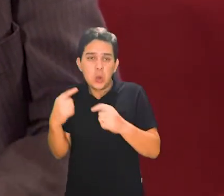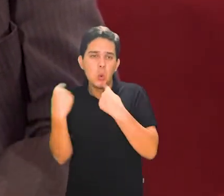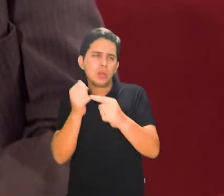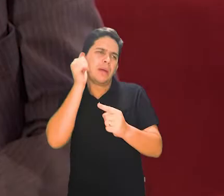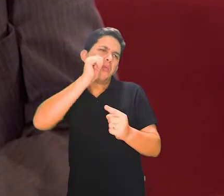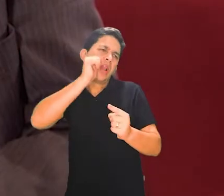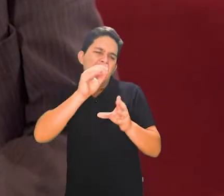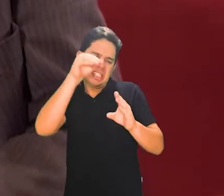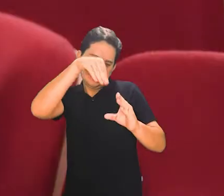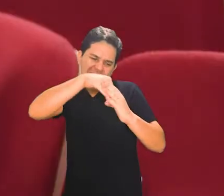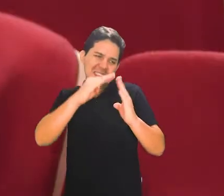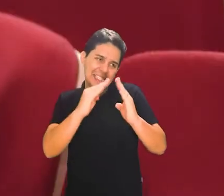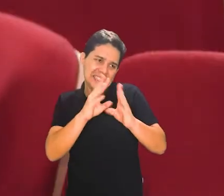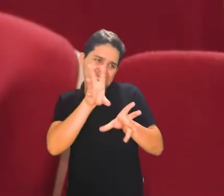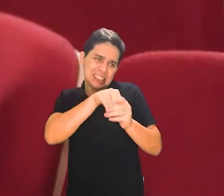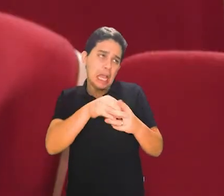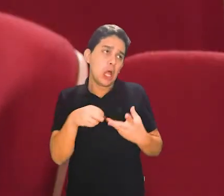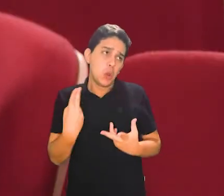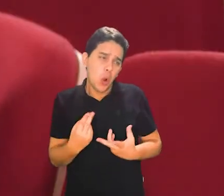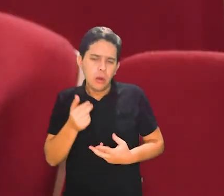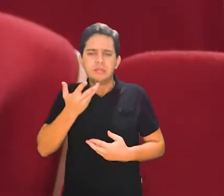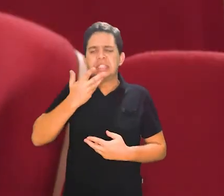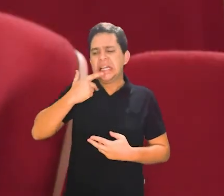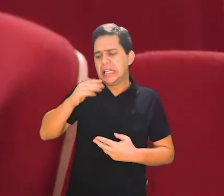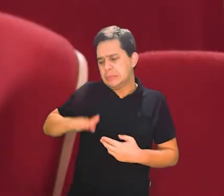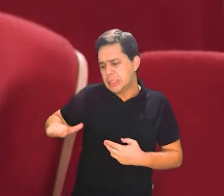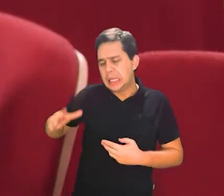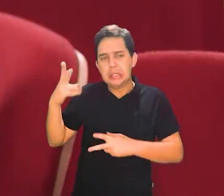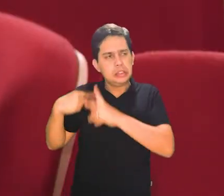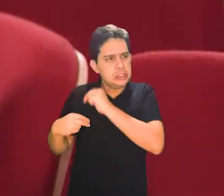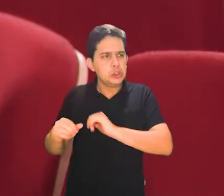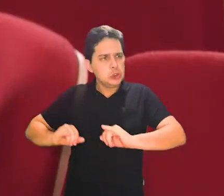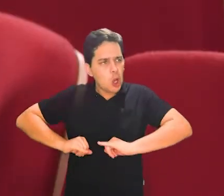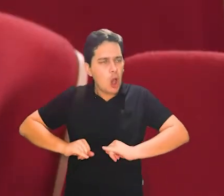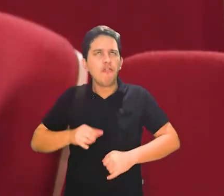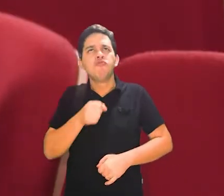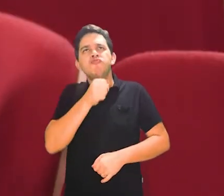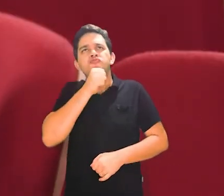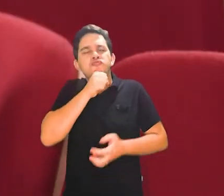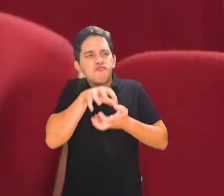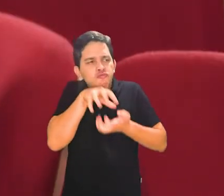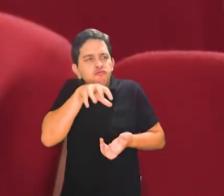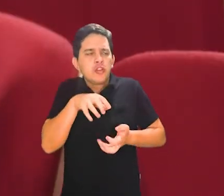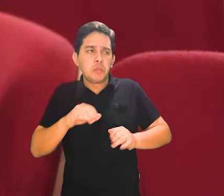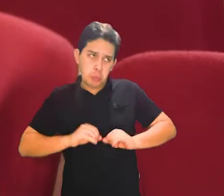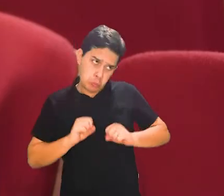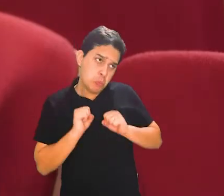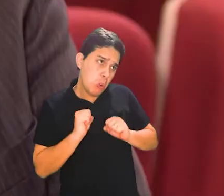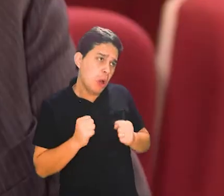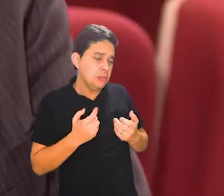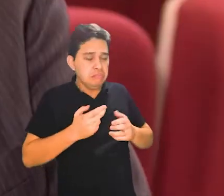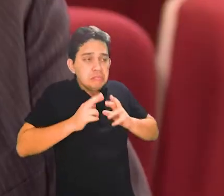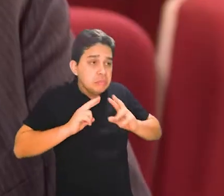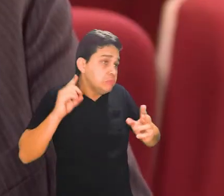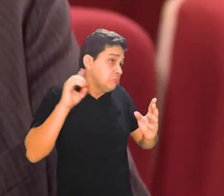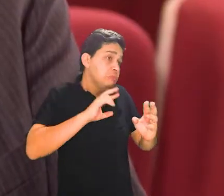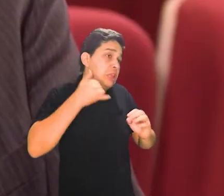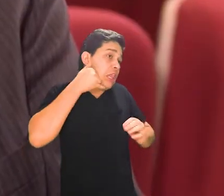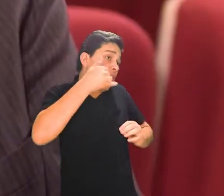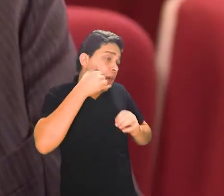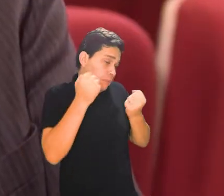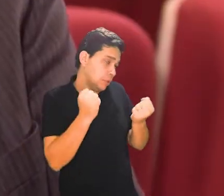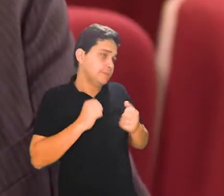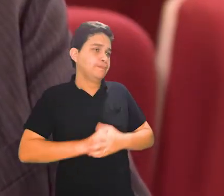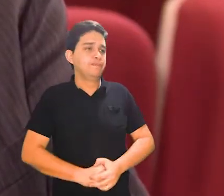qualquer tipo de reclamação. Doutor, e o cidadão que precisar contactar a ouvidoria, de que forma ele pode fazer isso? É possível contactar